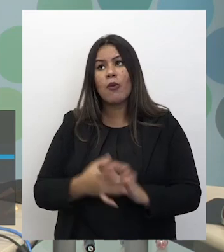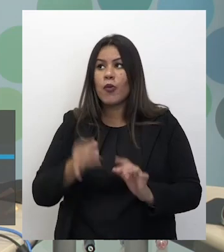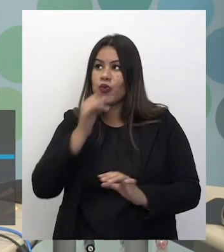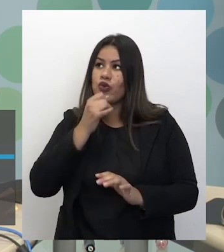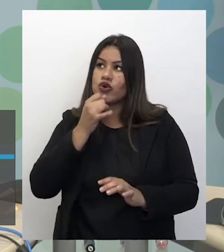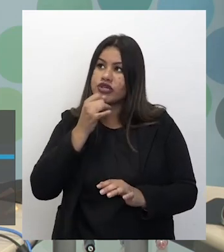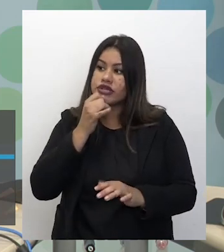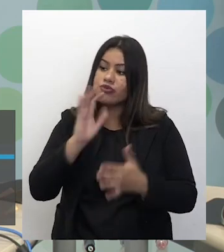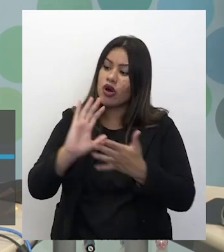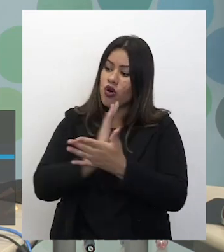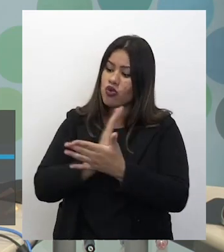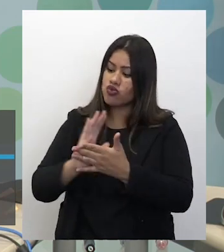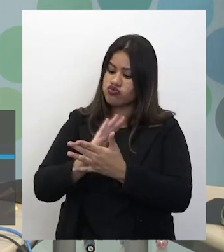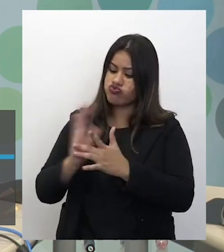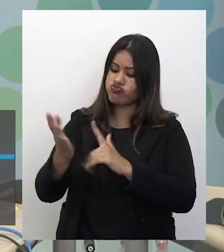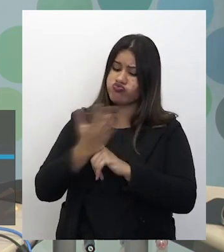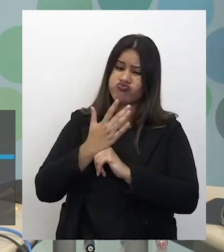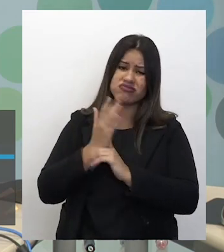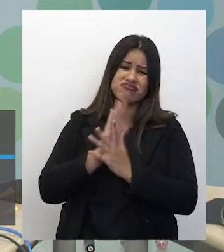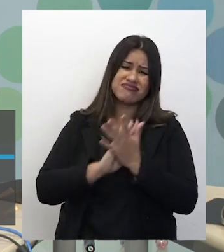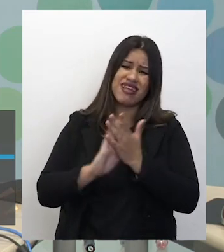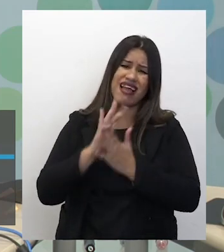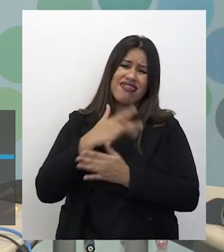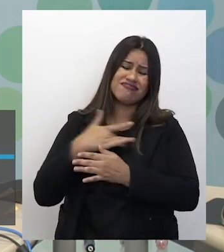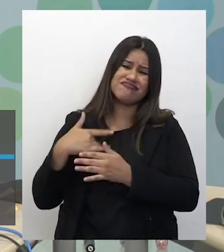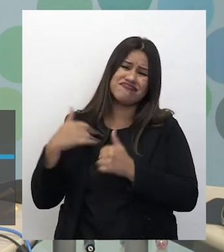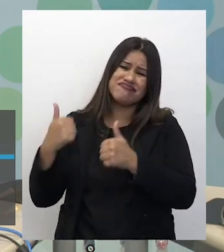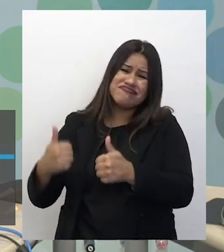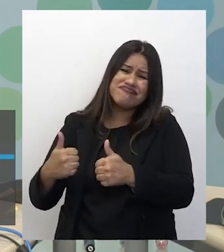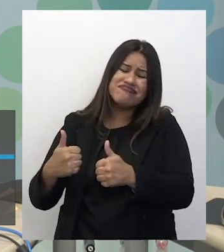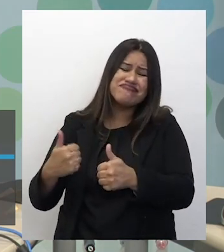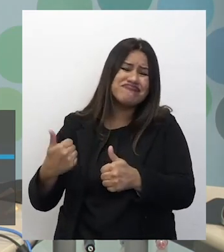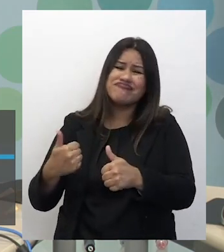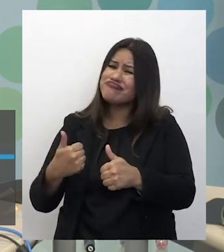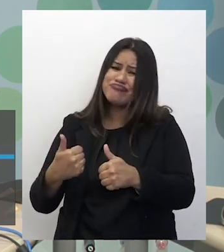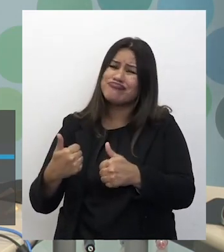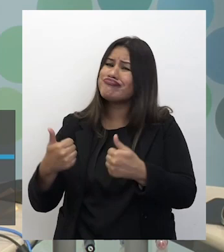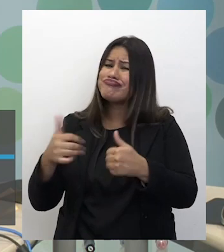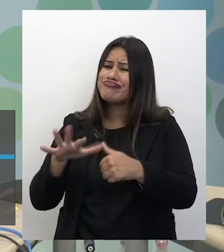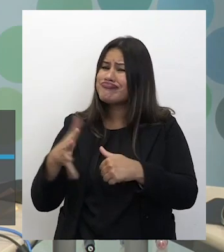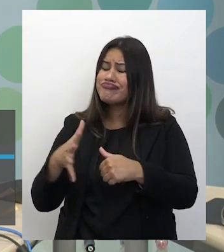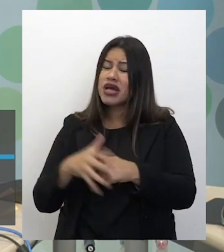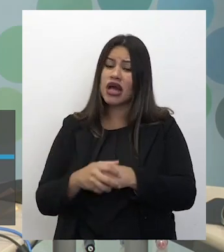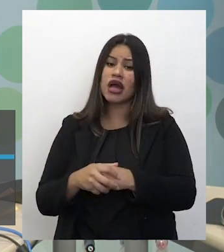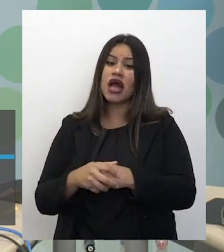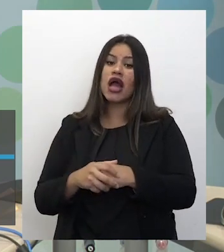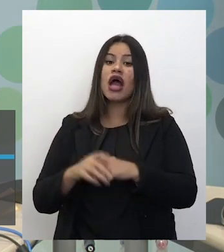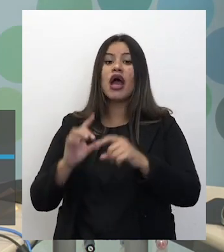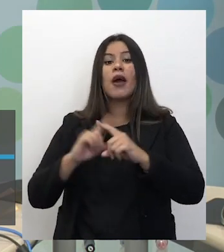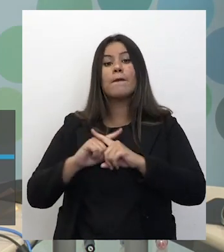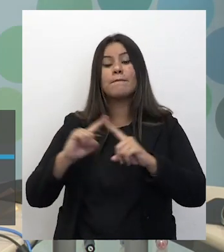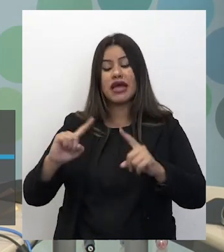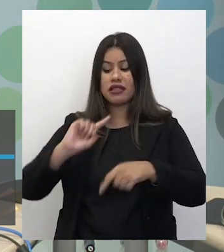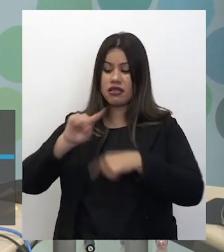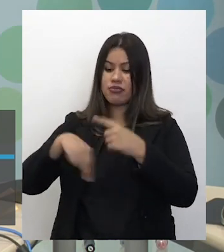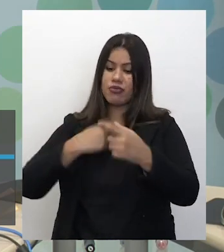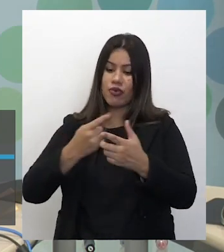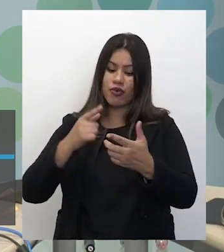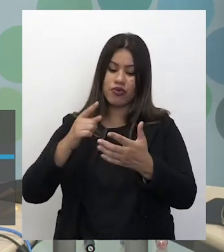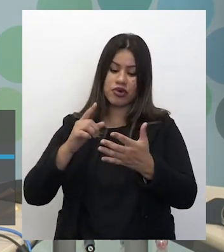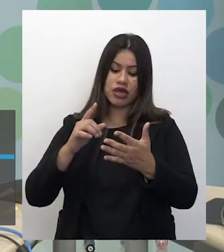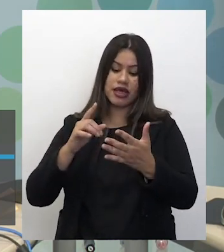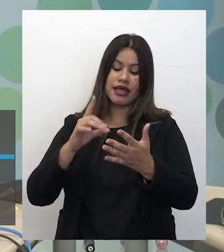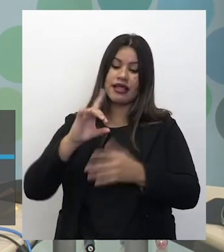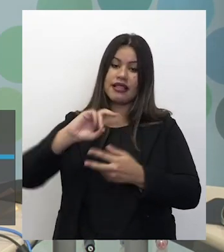tudo mais. E isso, à medida que os avanços da tecnologia no mapeamento de DNA e na